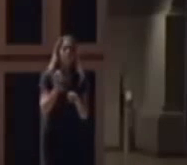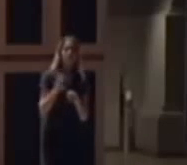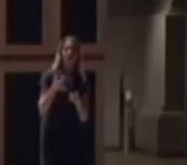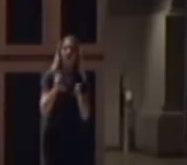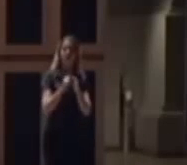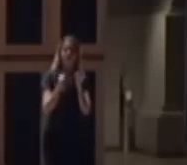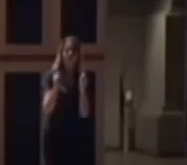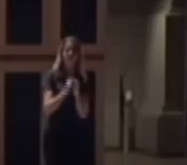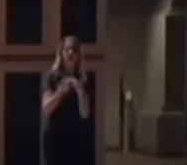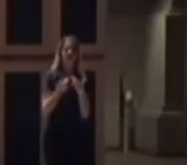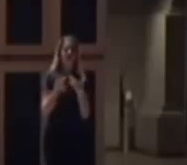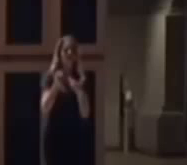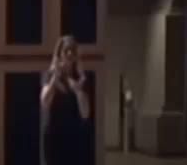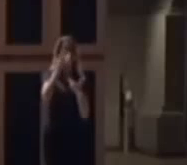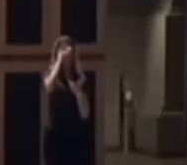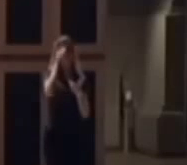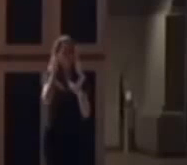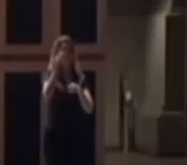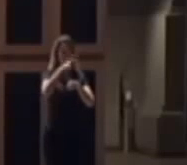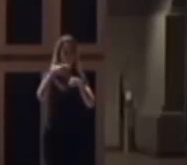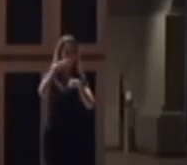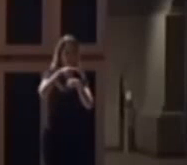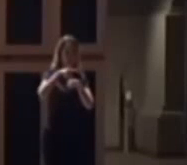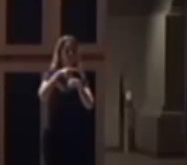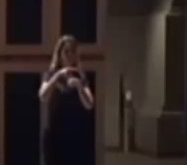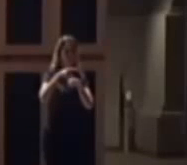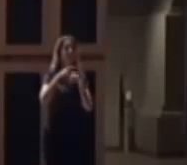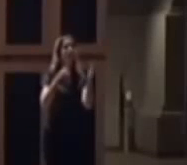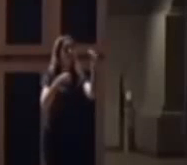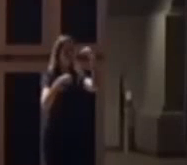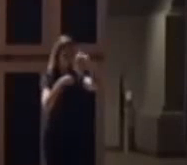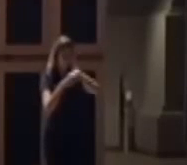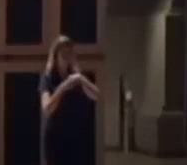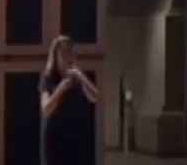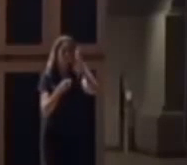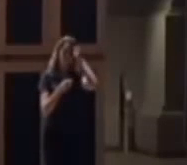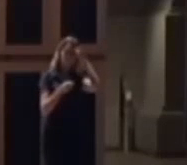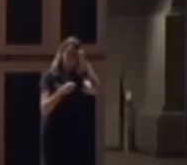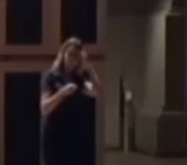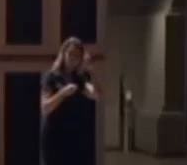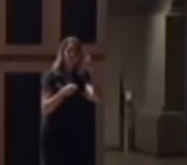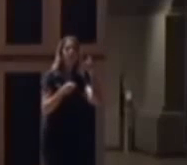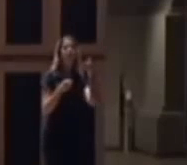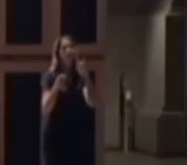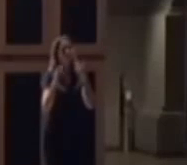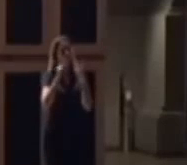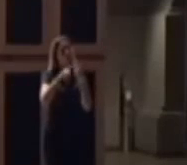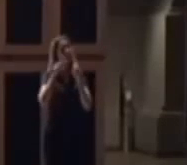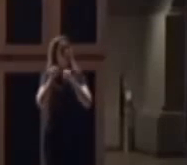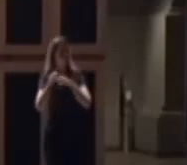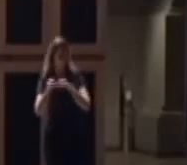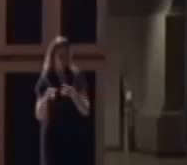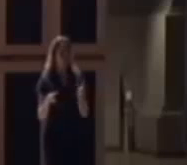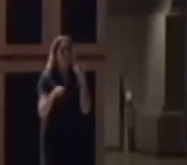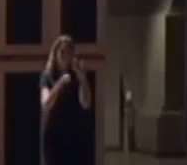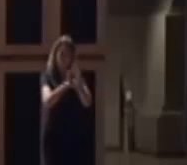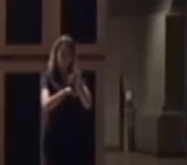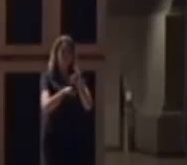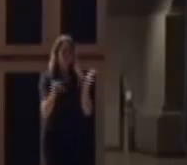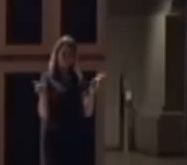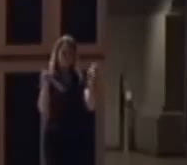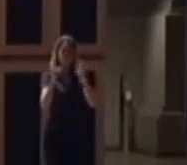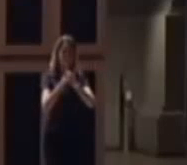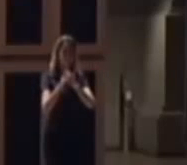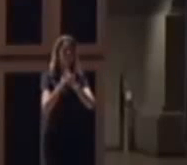relação, são representantes da Secretaria de Estado de Cultura e da Secretaria de Educação, que não só fazem a relação com